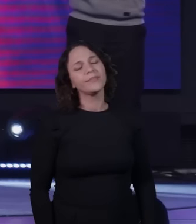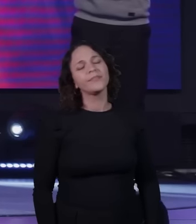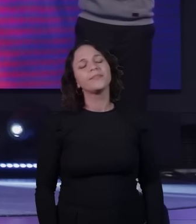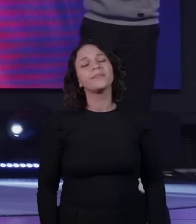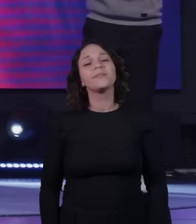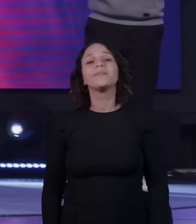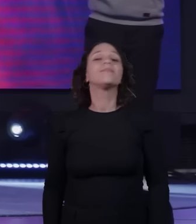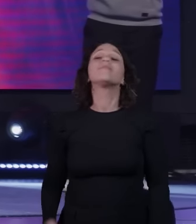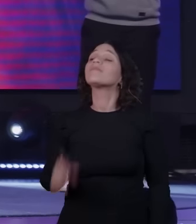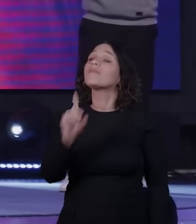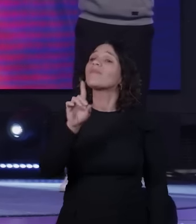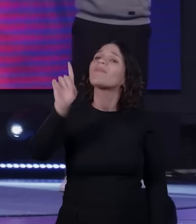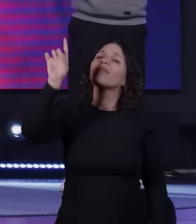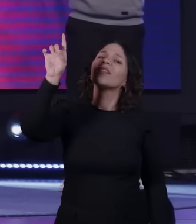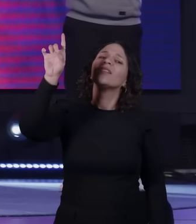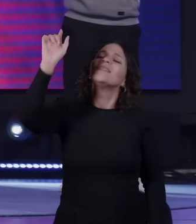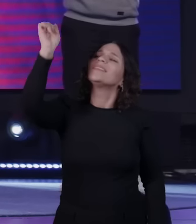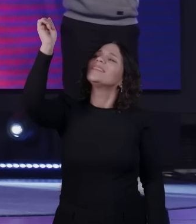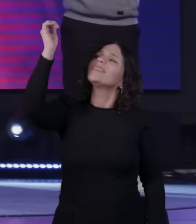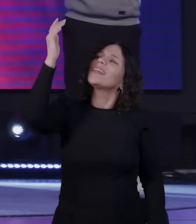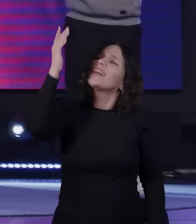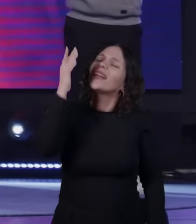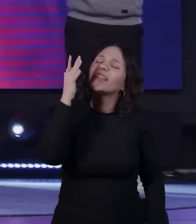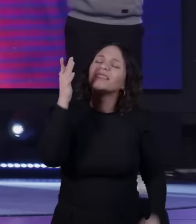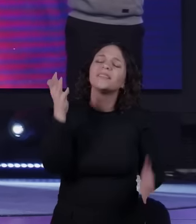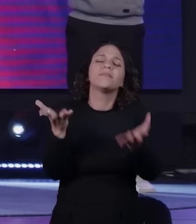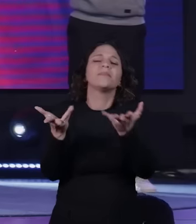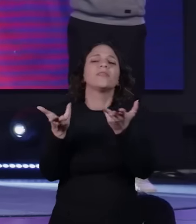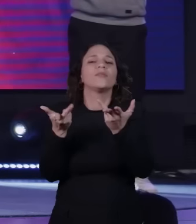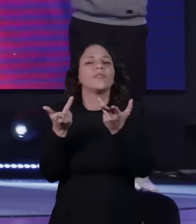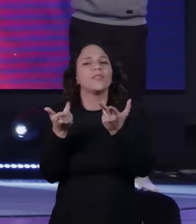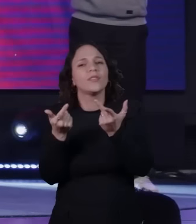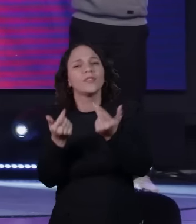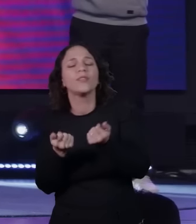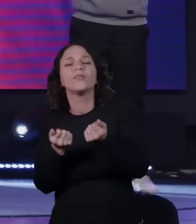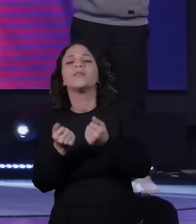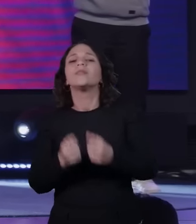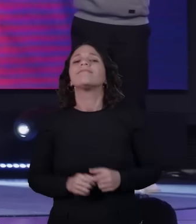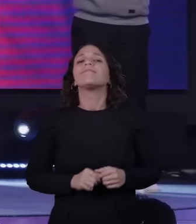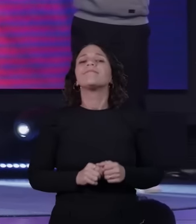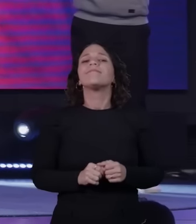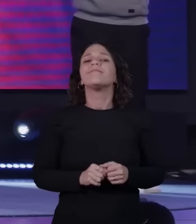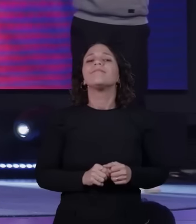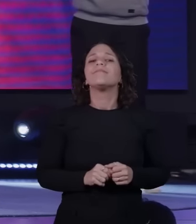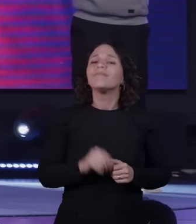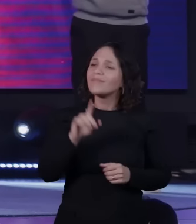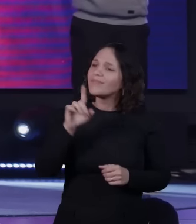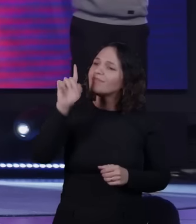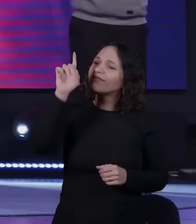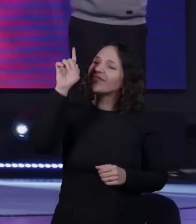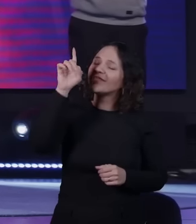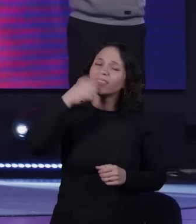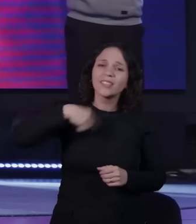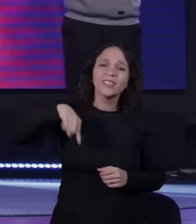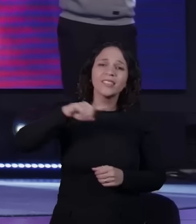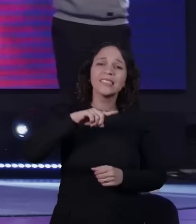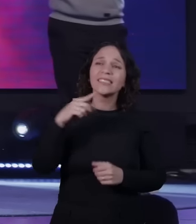E que a tua graça, que é tão maravilhosa, a tua graça que nos